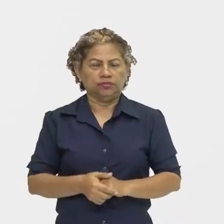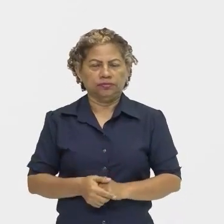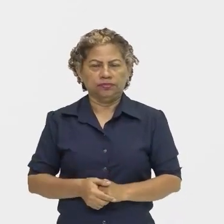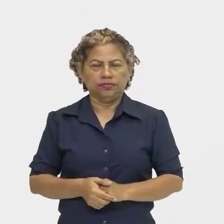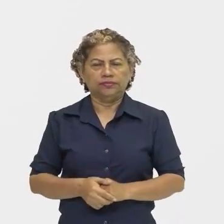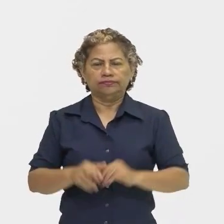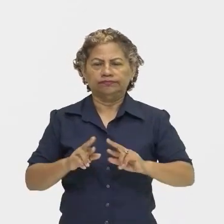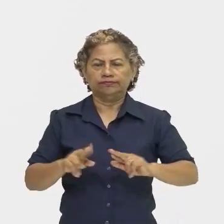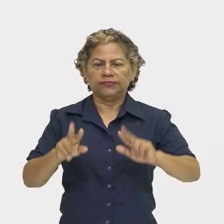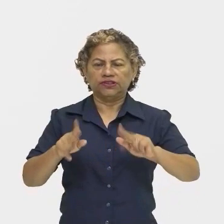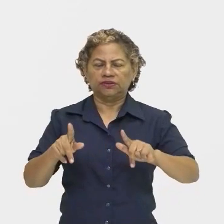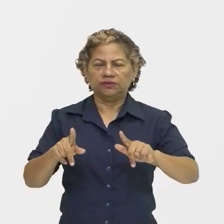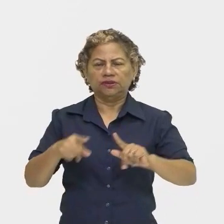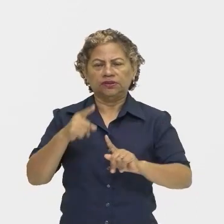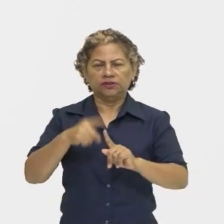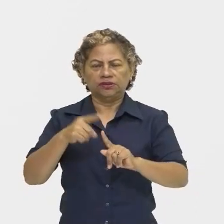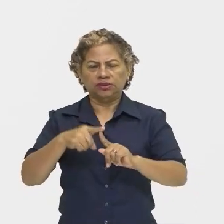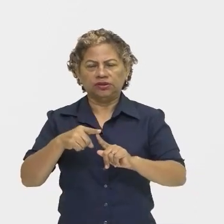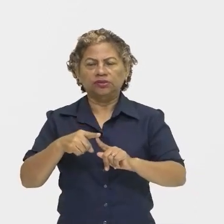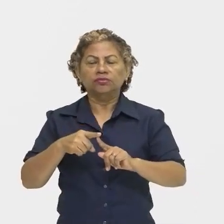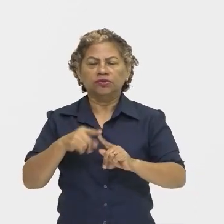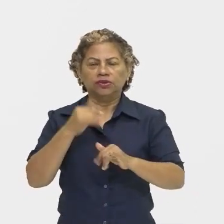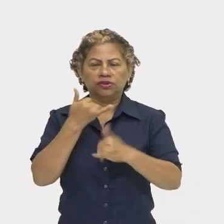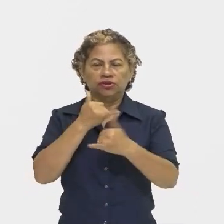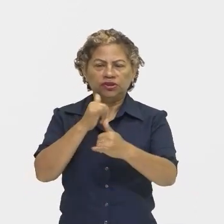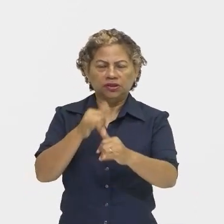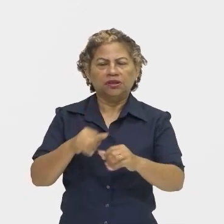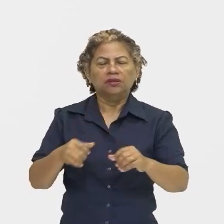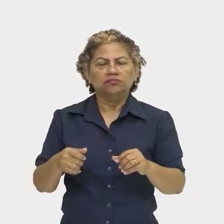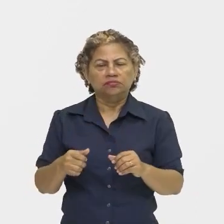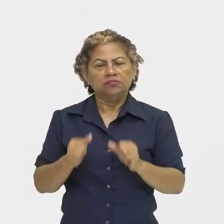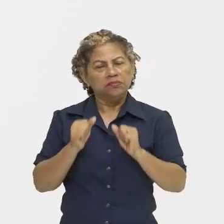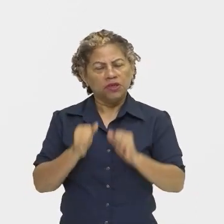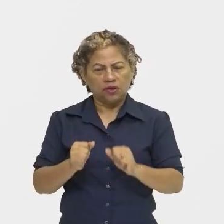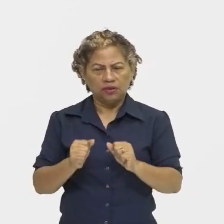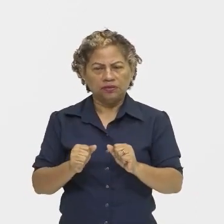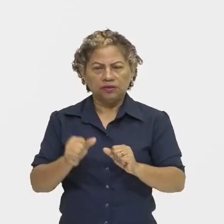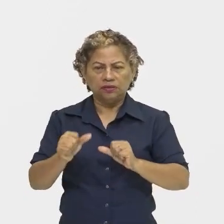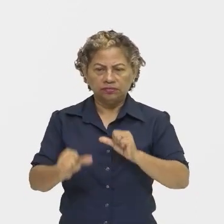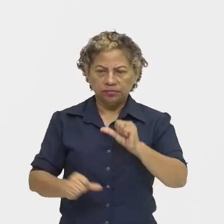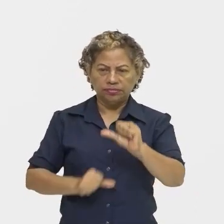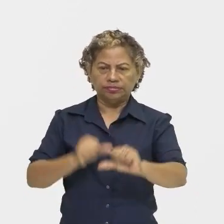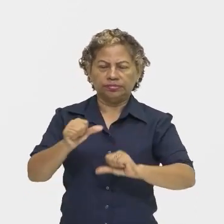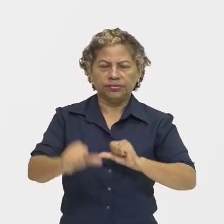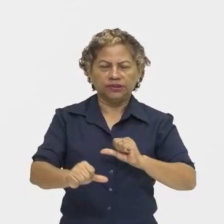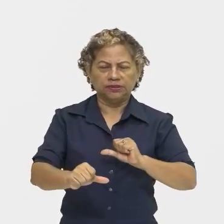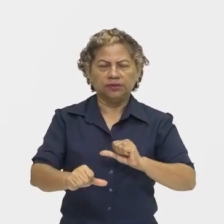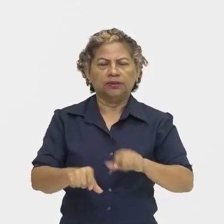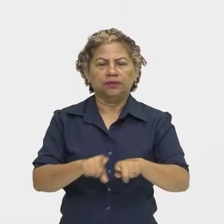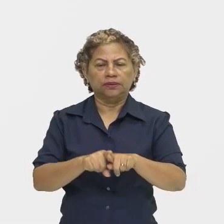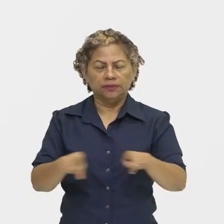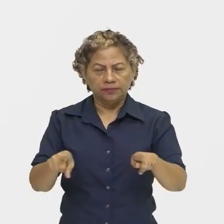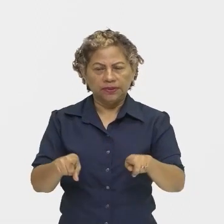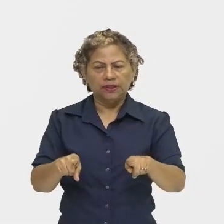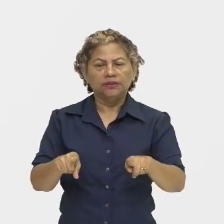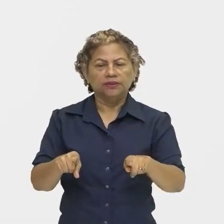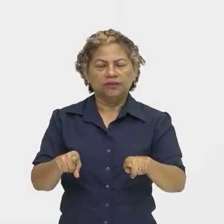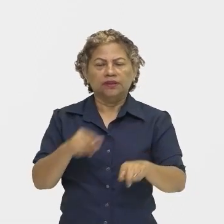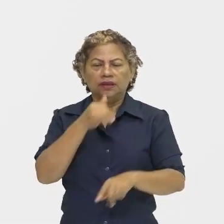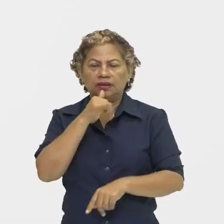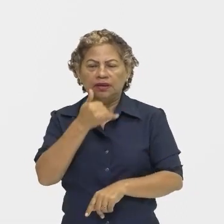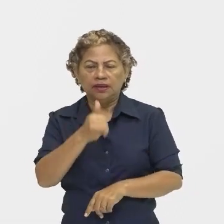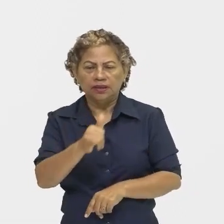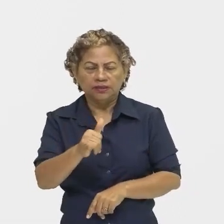as diferentes formas de energia podem ser transformadas, mas que a energia,